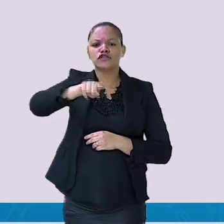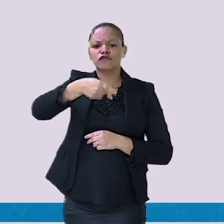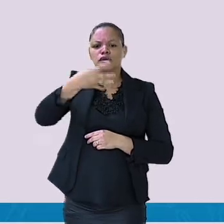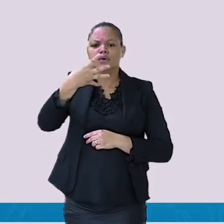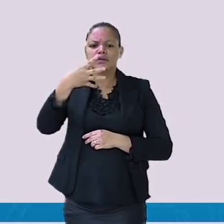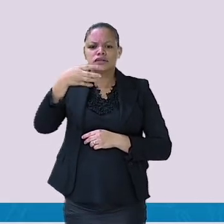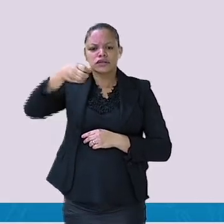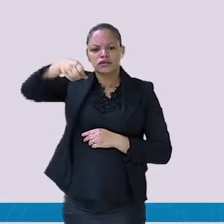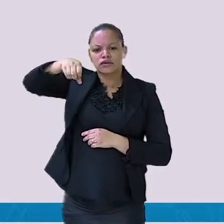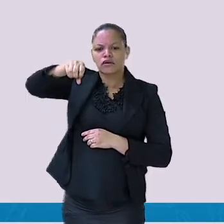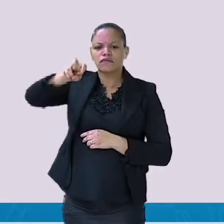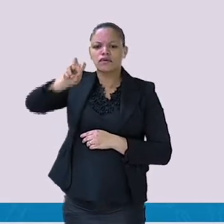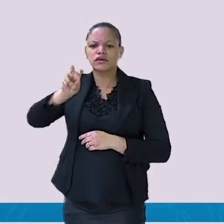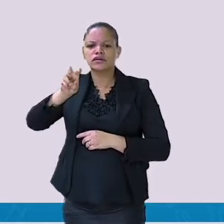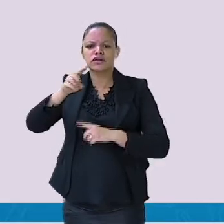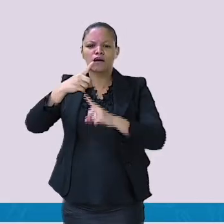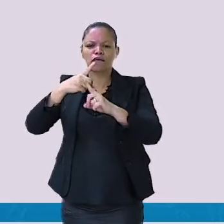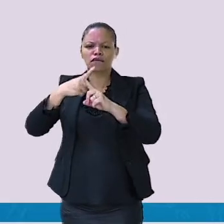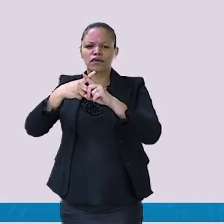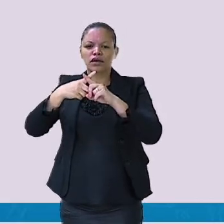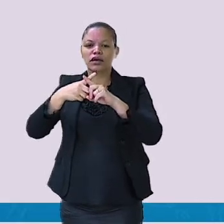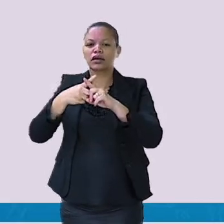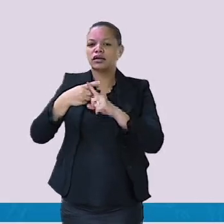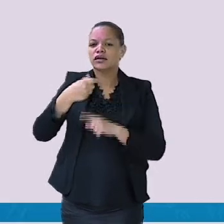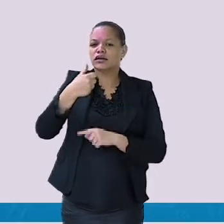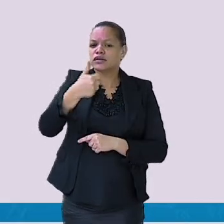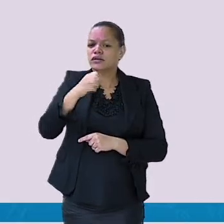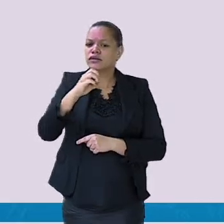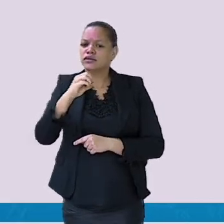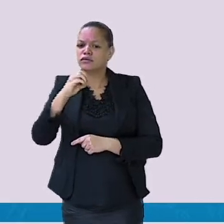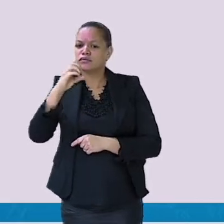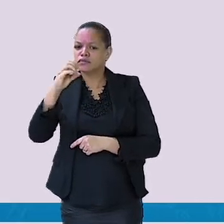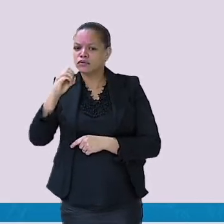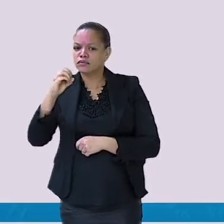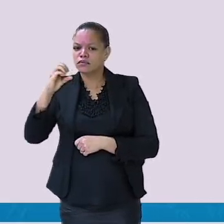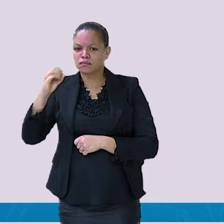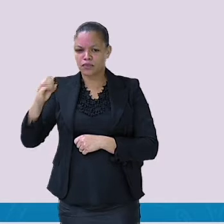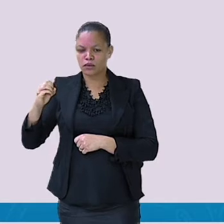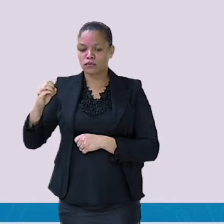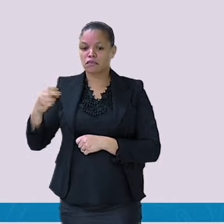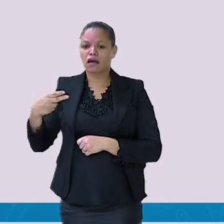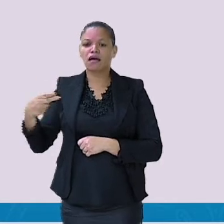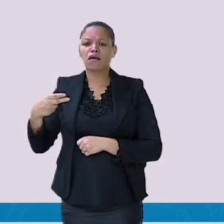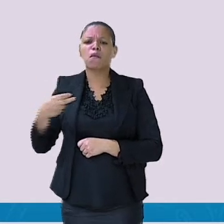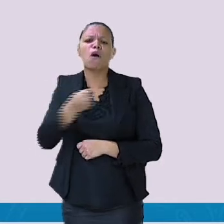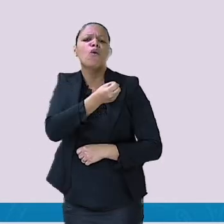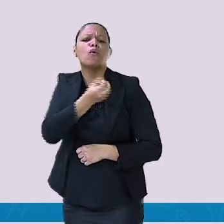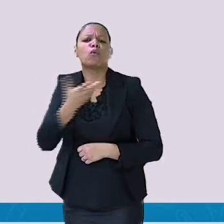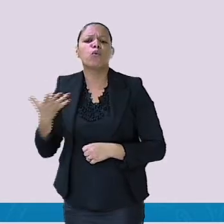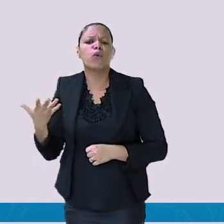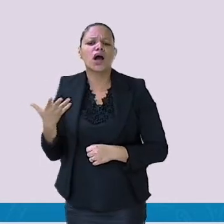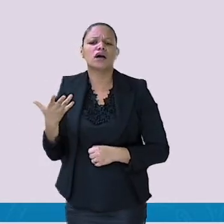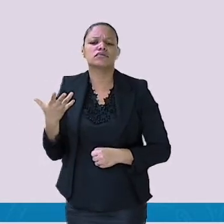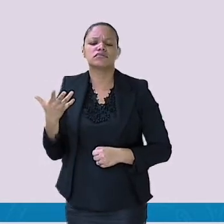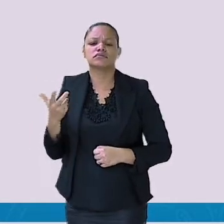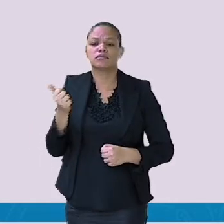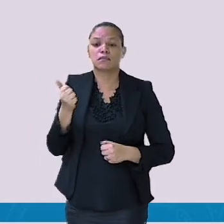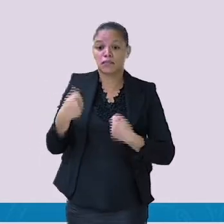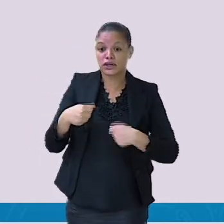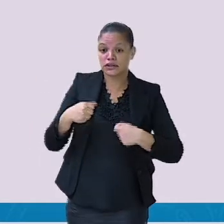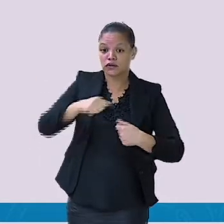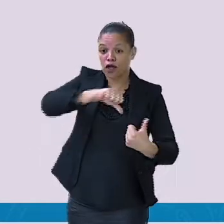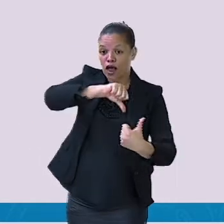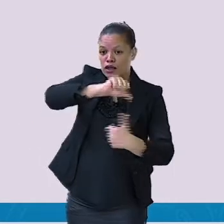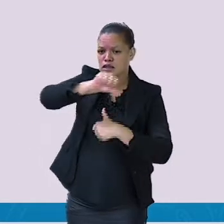7.495 vezes 1000. Então, olha o que aconteceu. Para eu transformar, para eu sair daqui